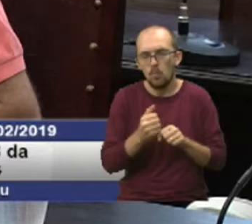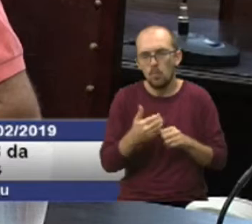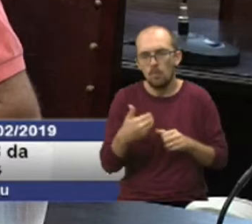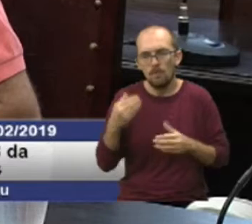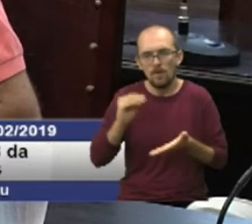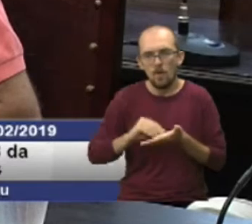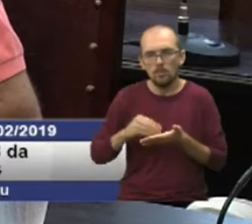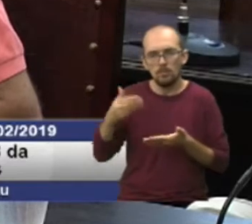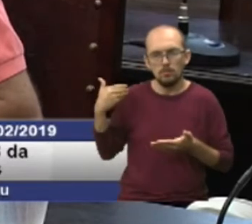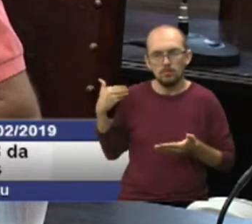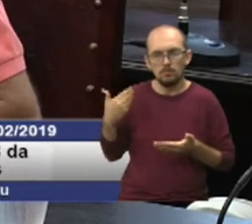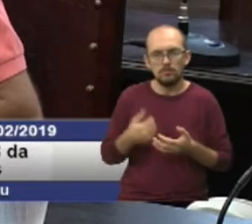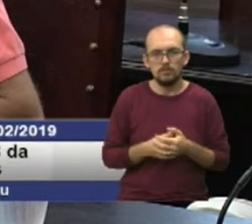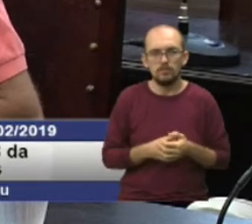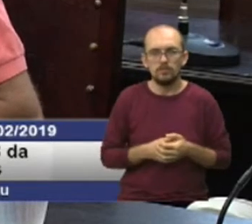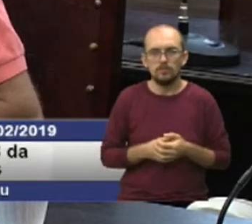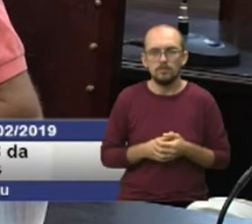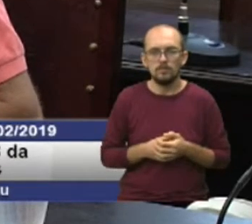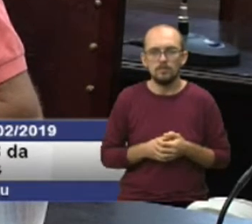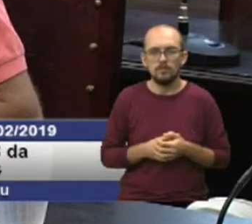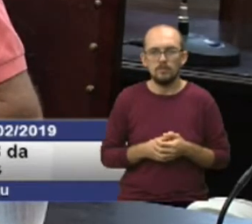Estamos no ano de...